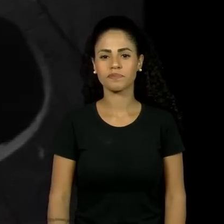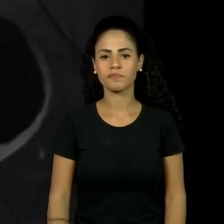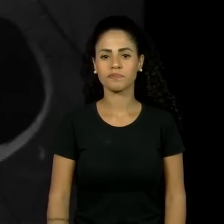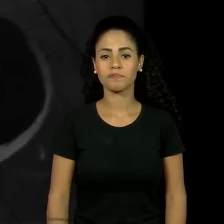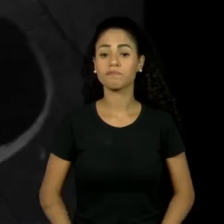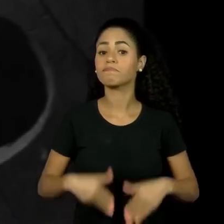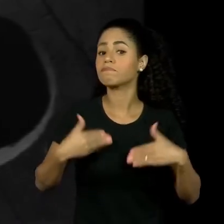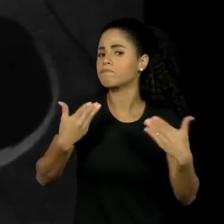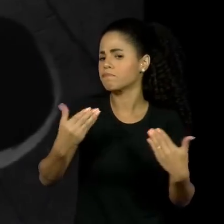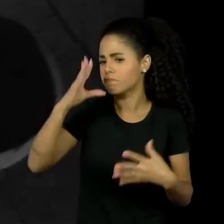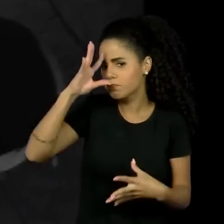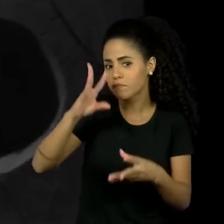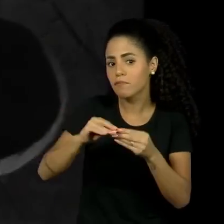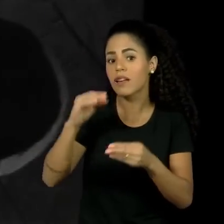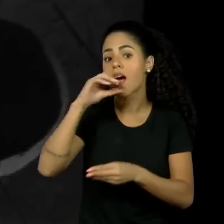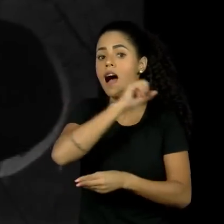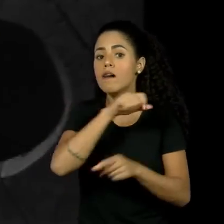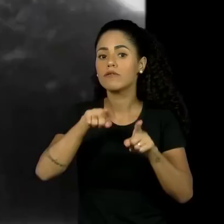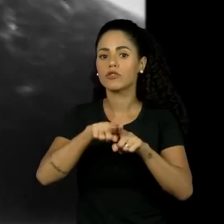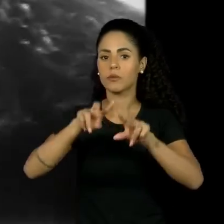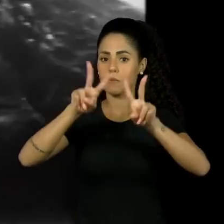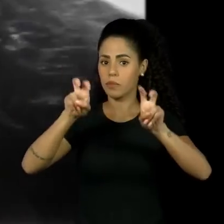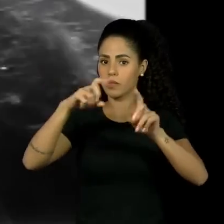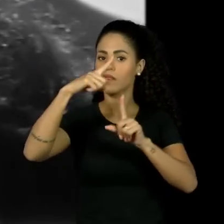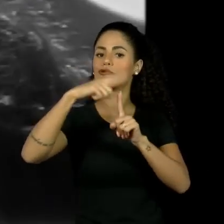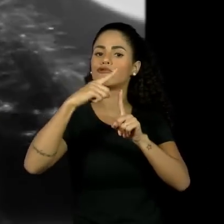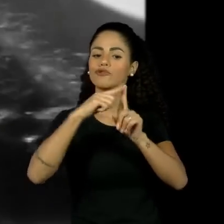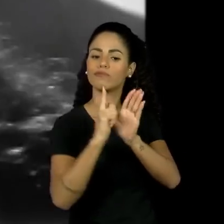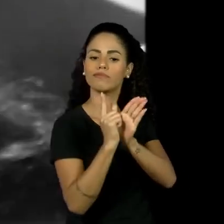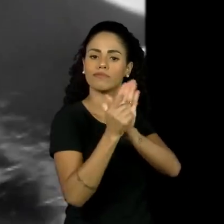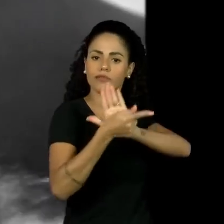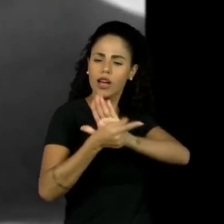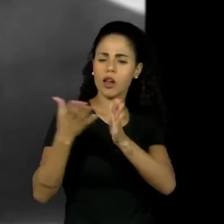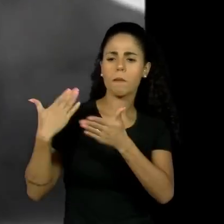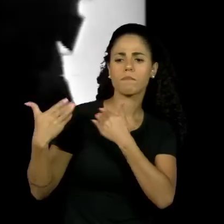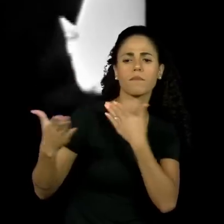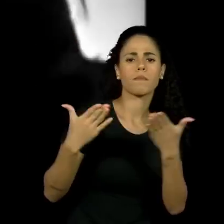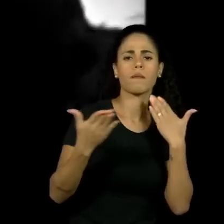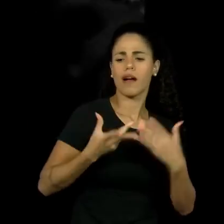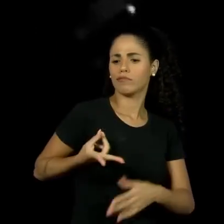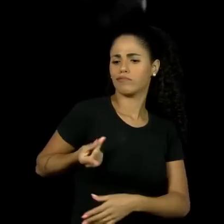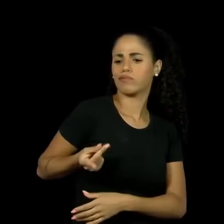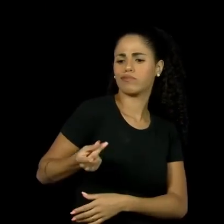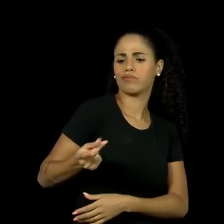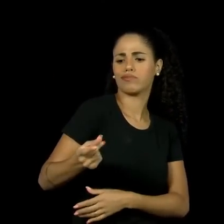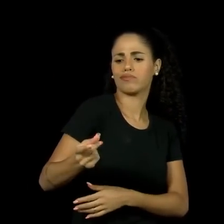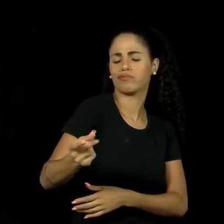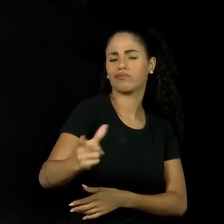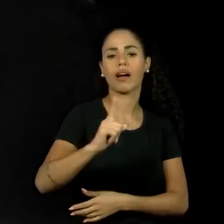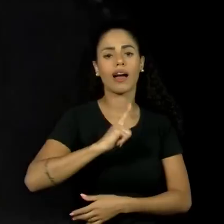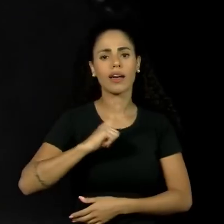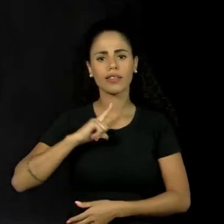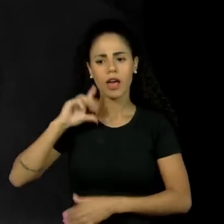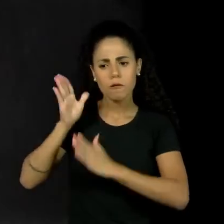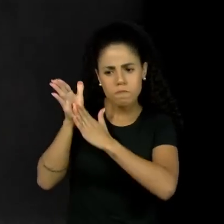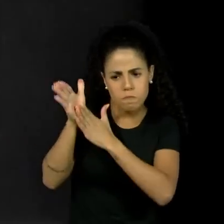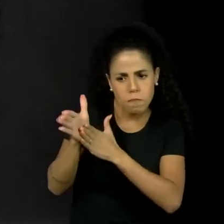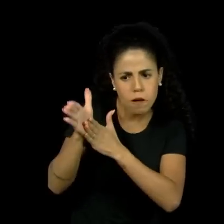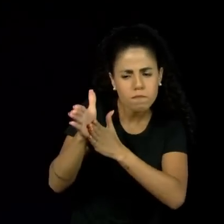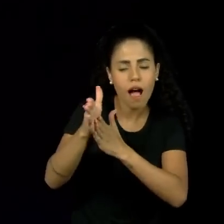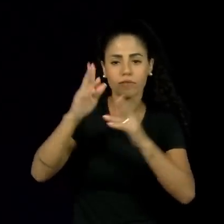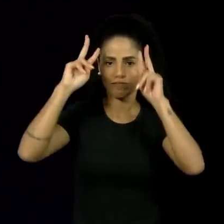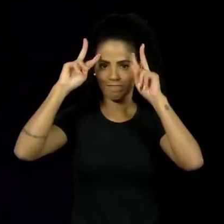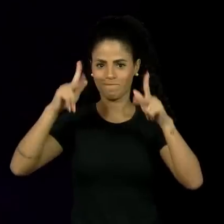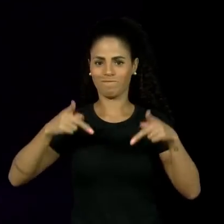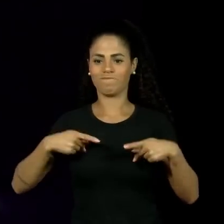Em resumo, a tragédia grega discute assuntos eternos, como a existência e o destino dos seres